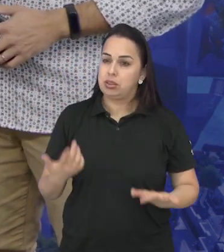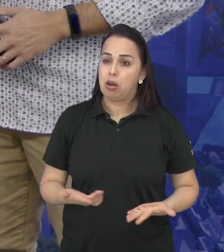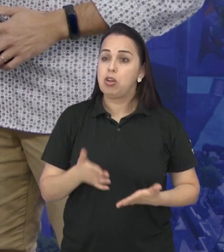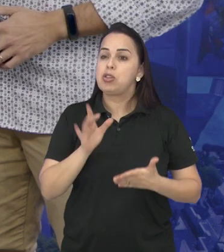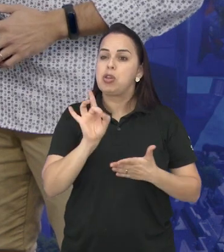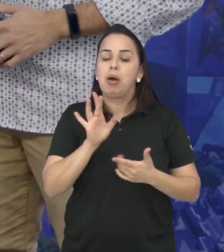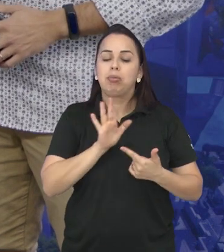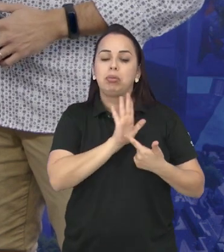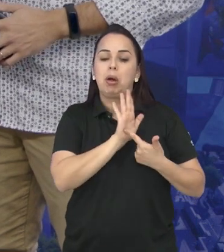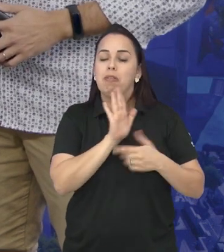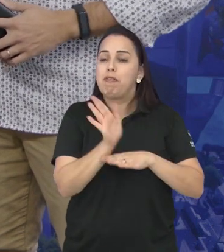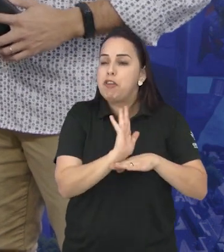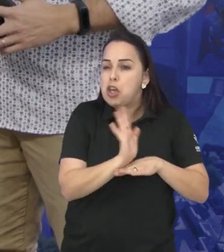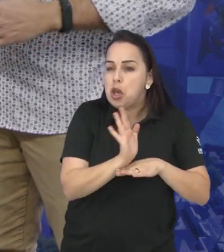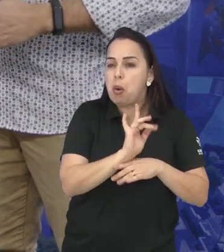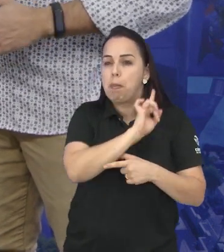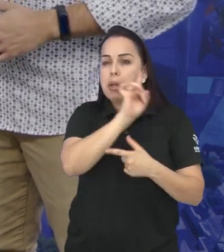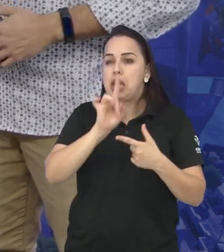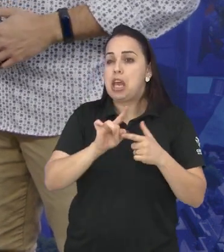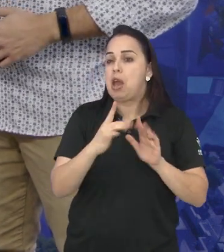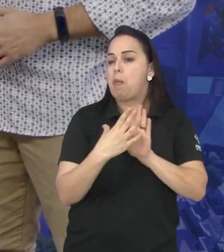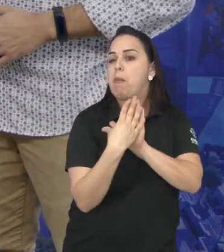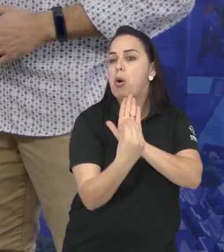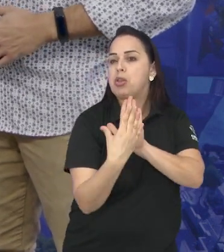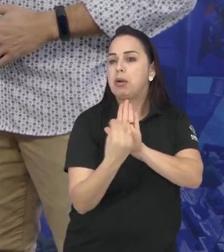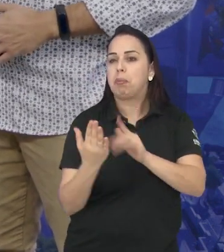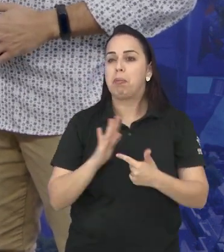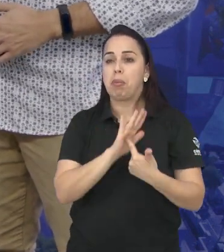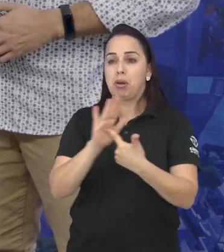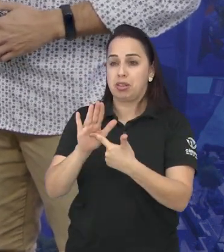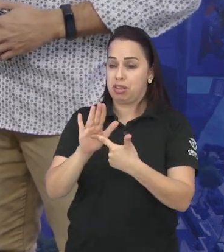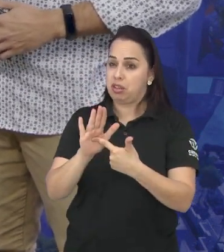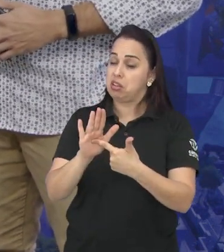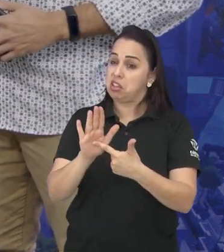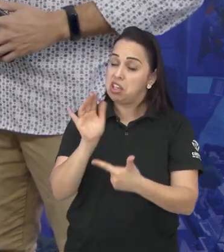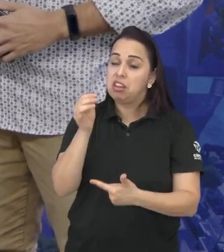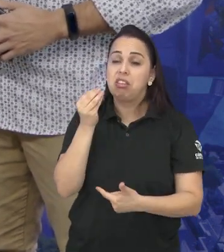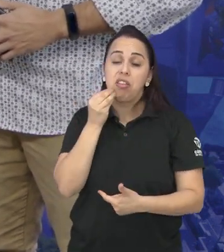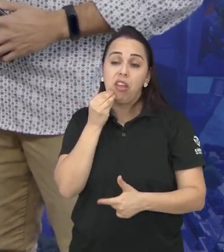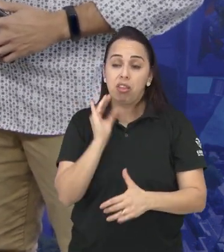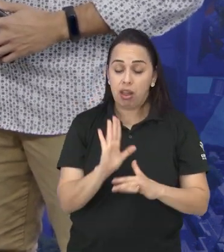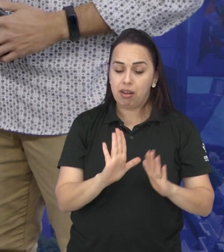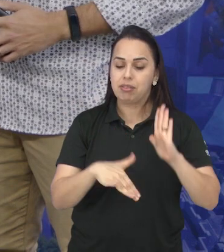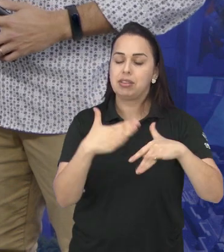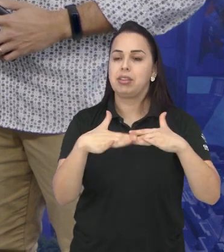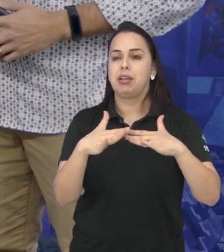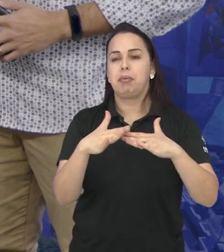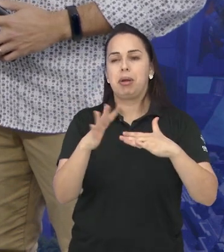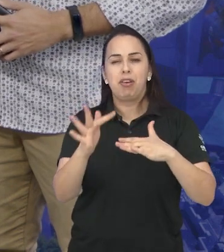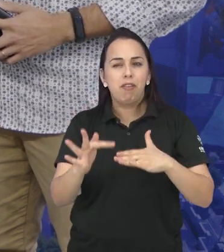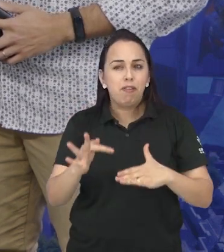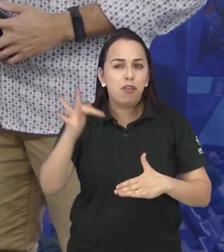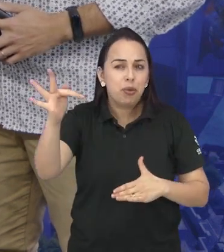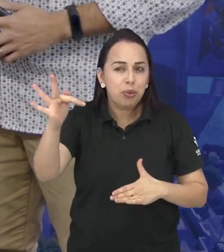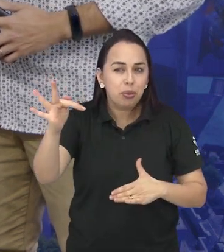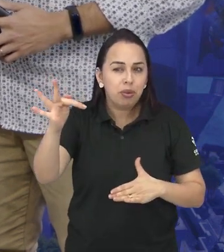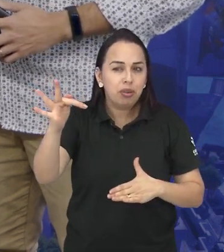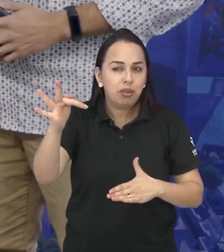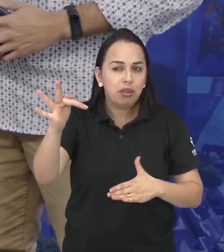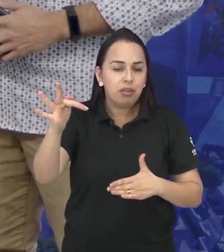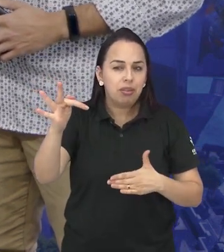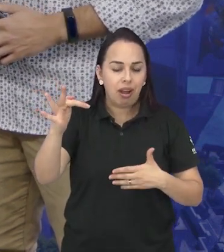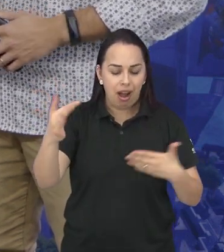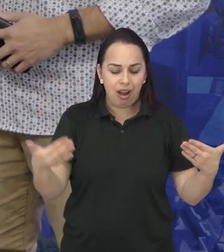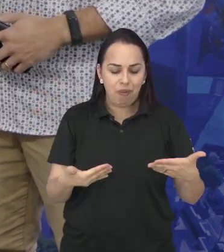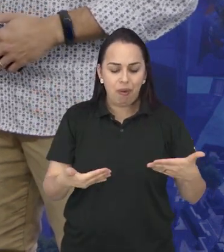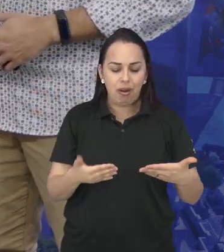ter esses filmes, esses exemplos, essa força da comunicação, já mostra que a gente está tendo algum avanço. Mas O futuro é promissor? Você acha que a gente